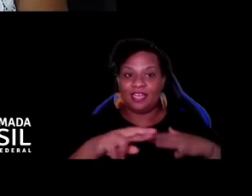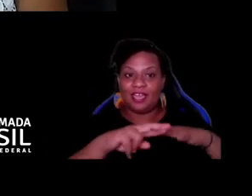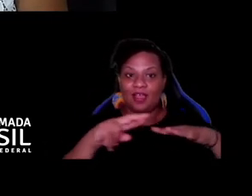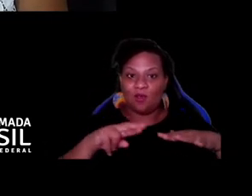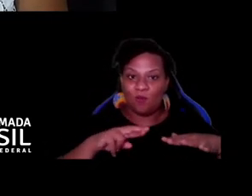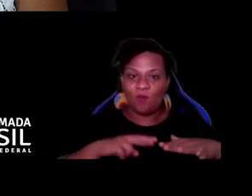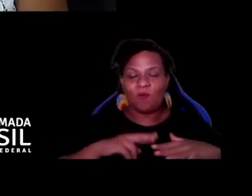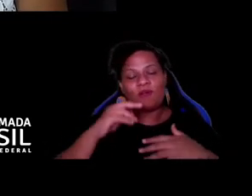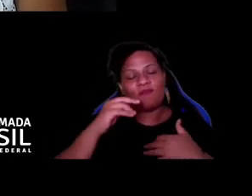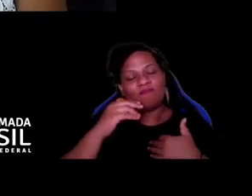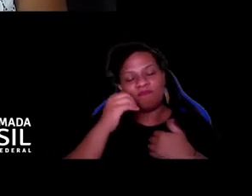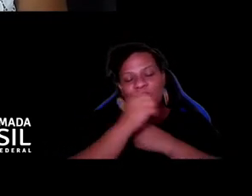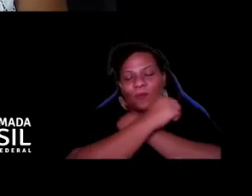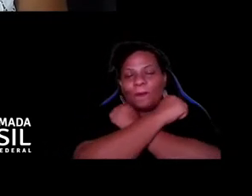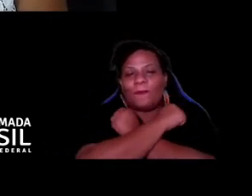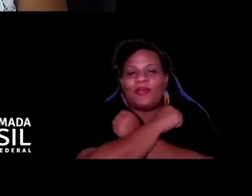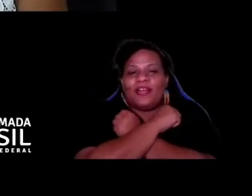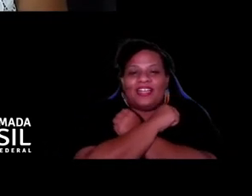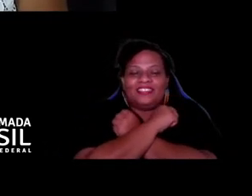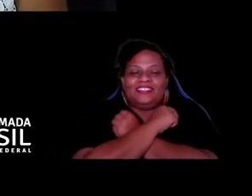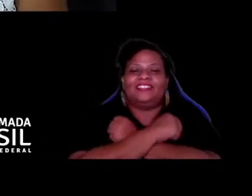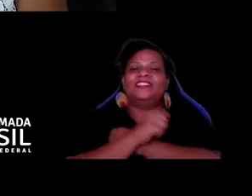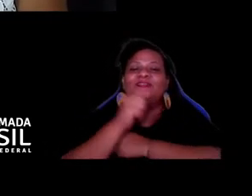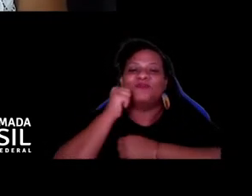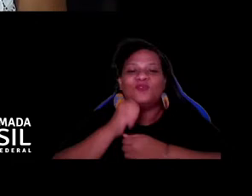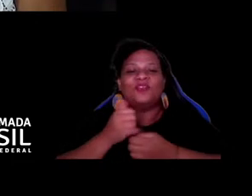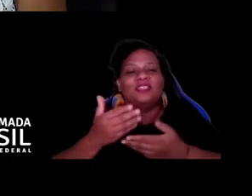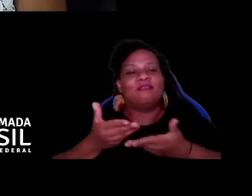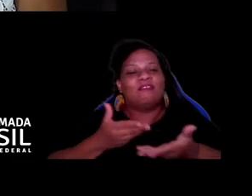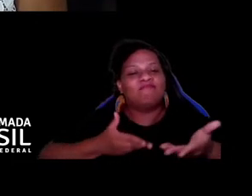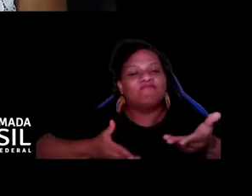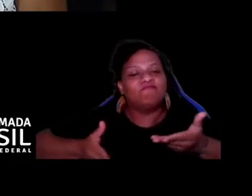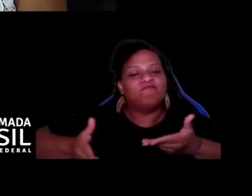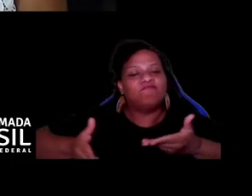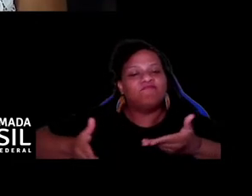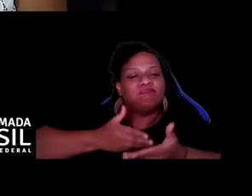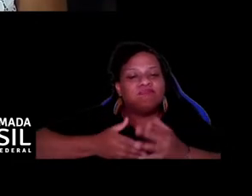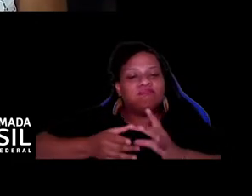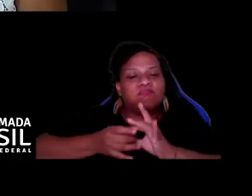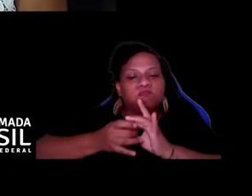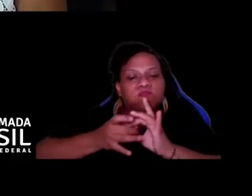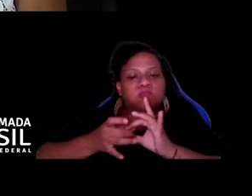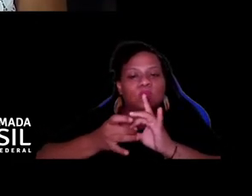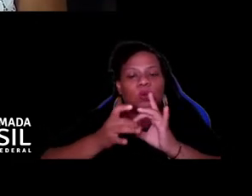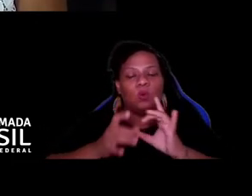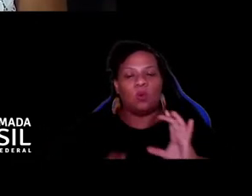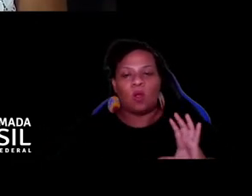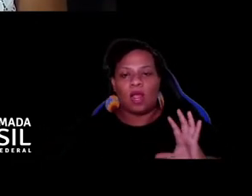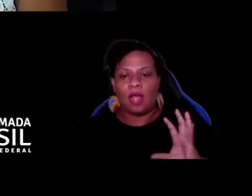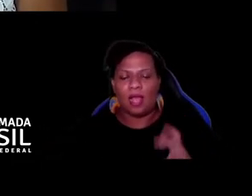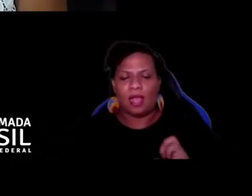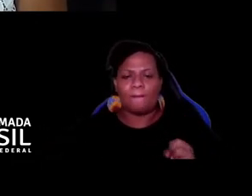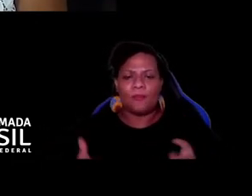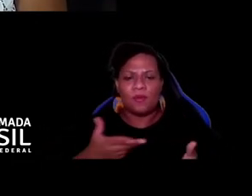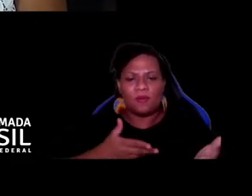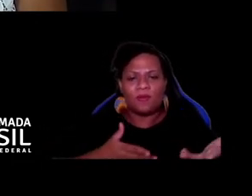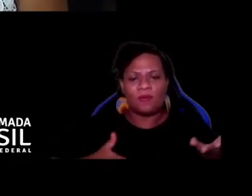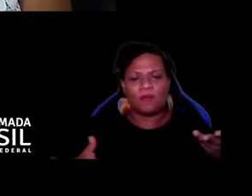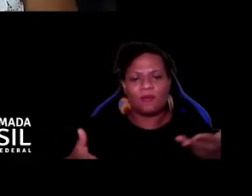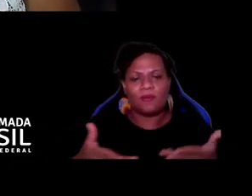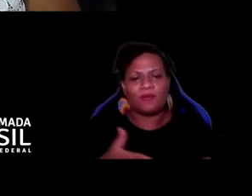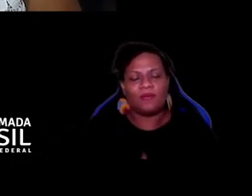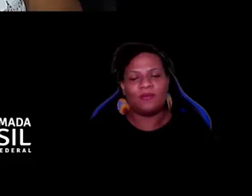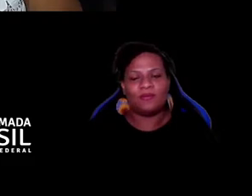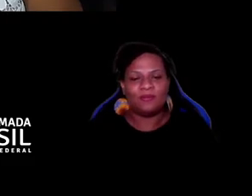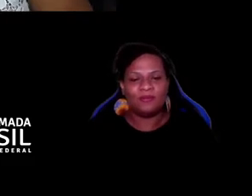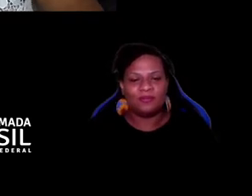grande abraço para as mulheres que estão também, né, tecendo essa teia, né, de amor, de compartilhamentos, né, mestra?